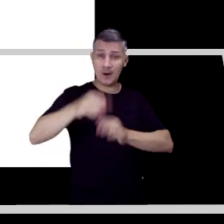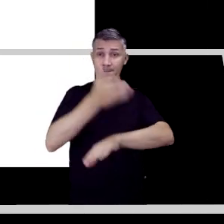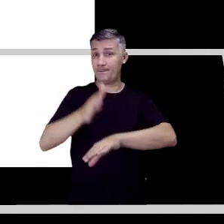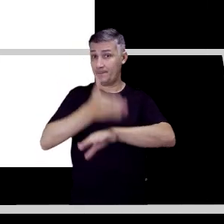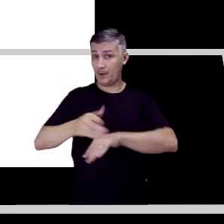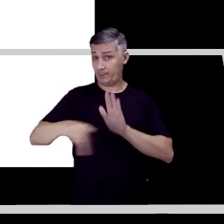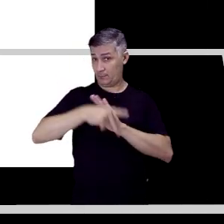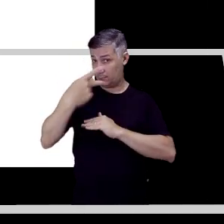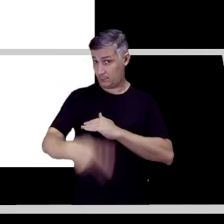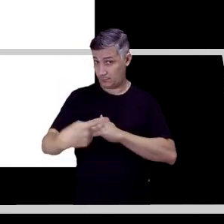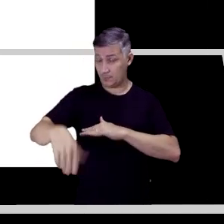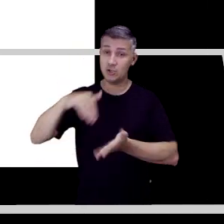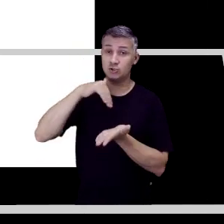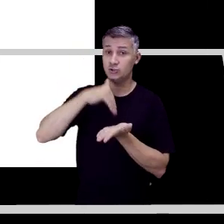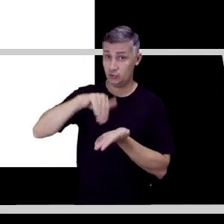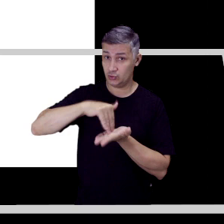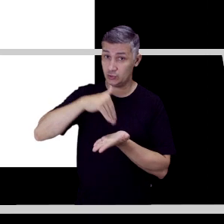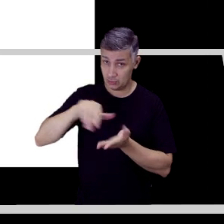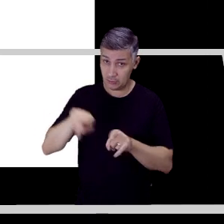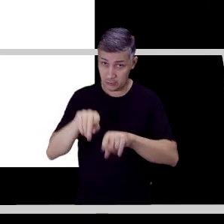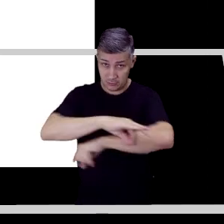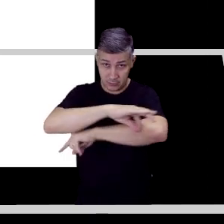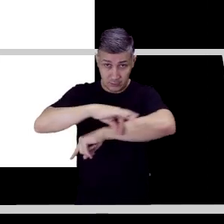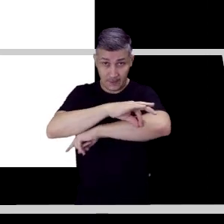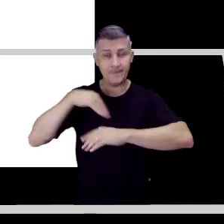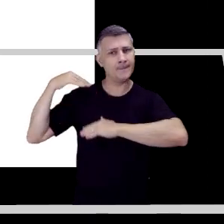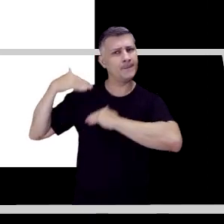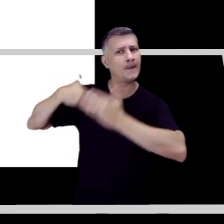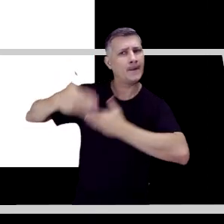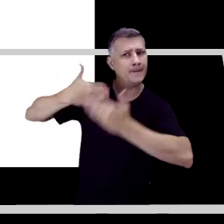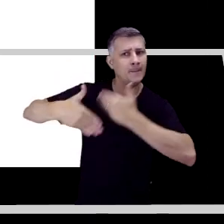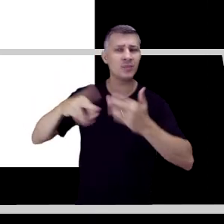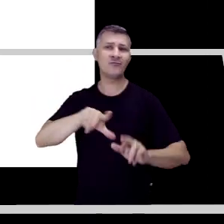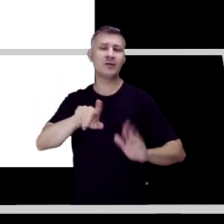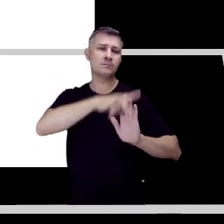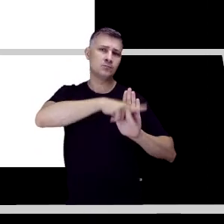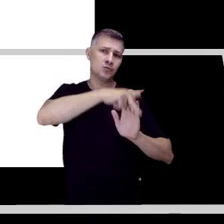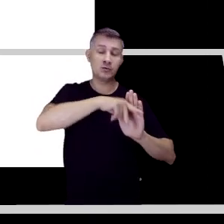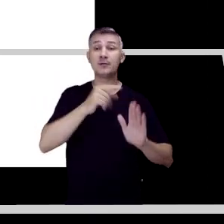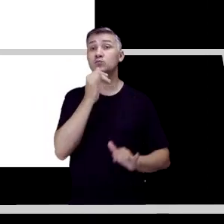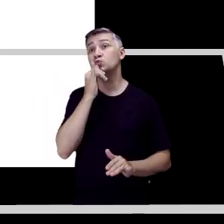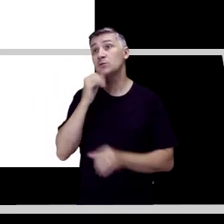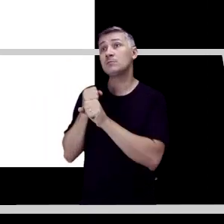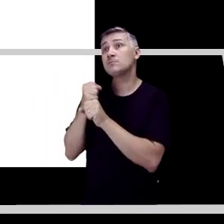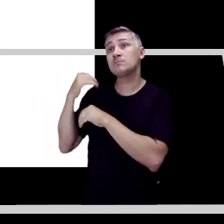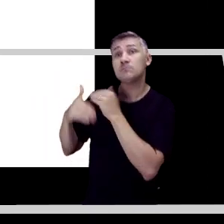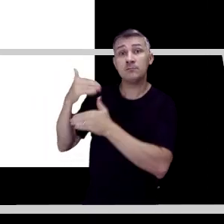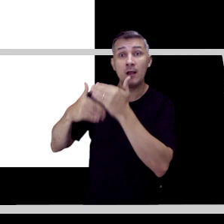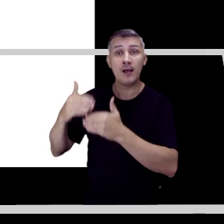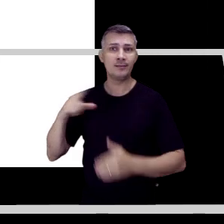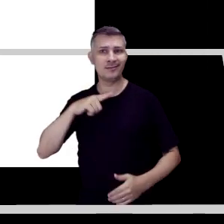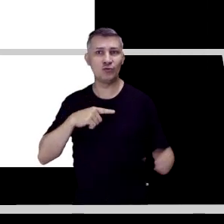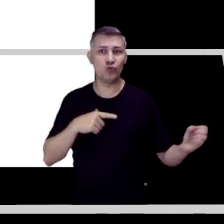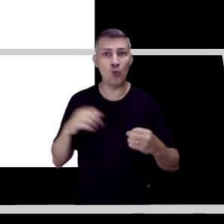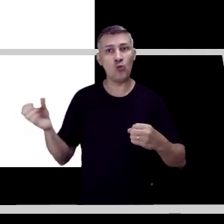investigação e de prática do escritório, a questão da pré-fabricação, e ao longo de vários projetos, exemplos ao longo dos